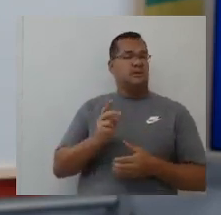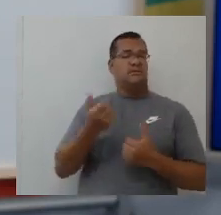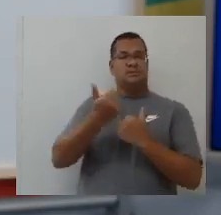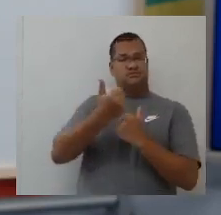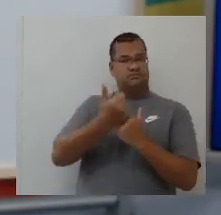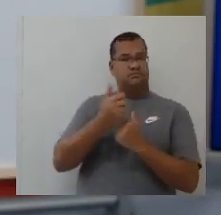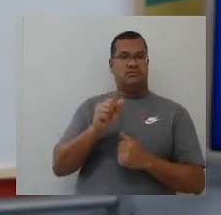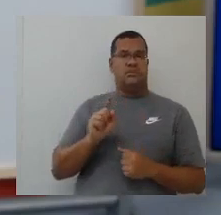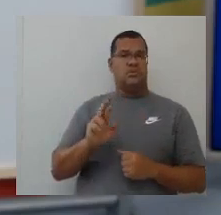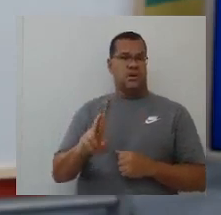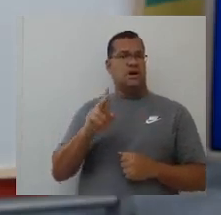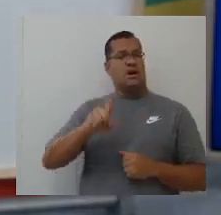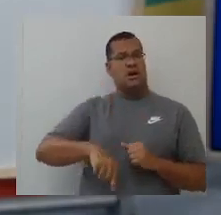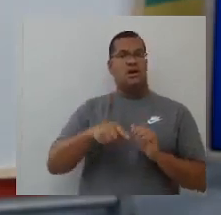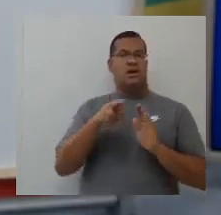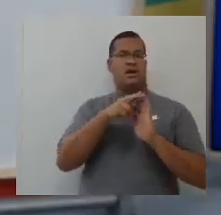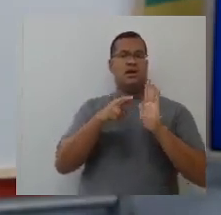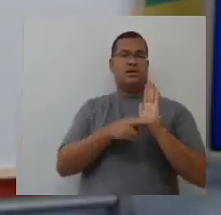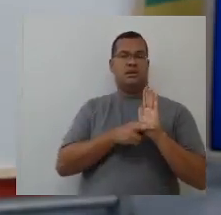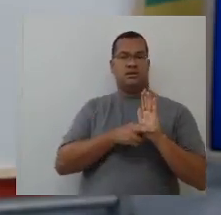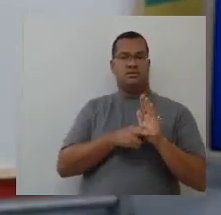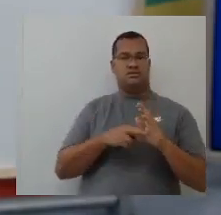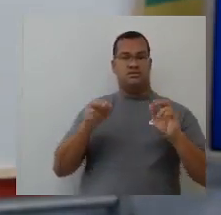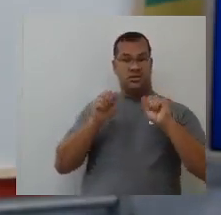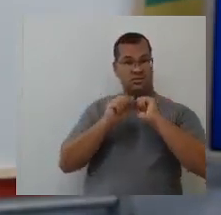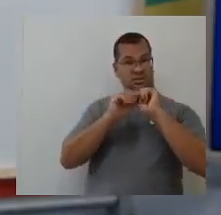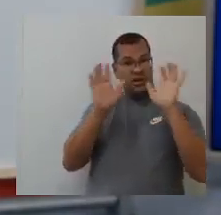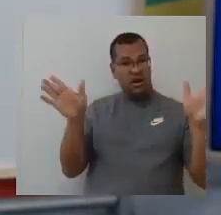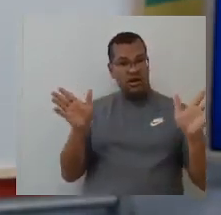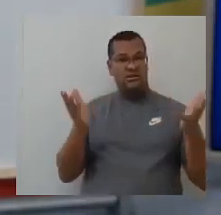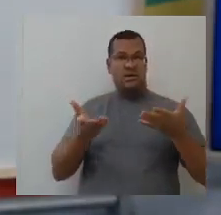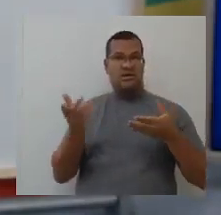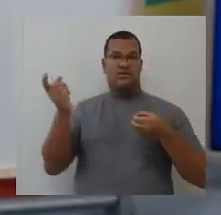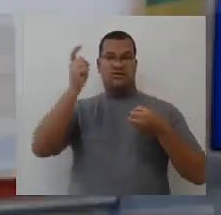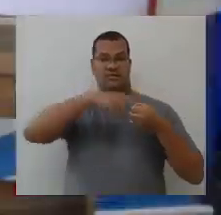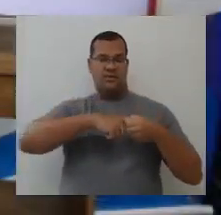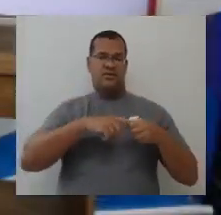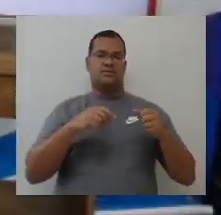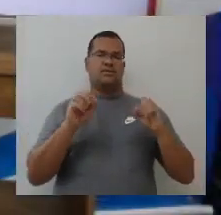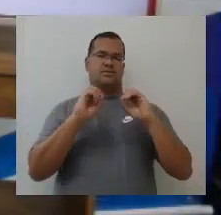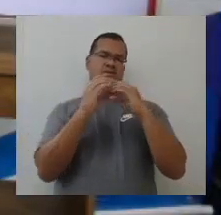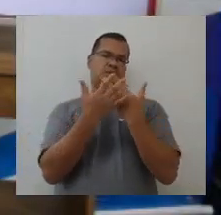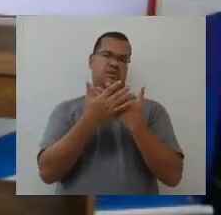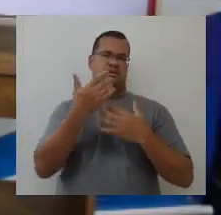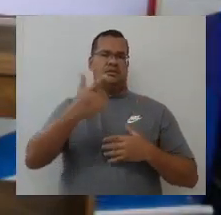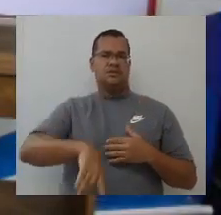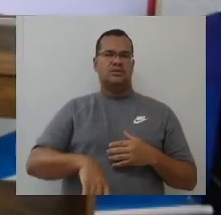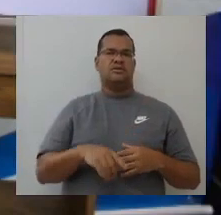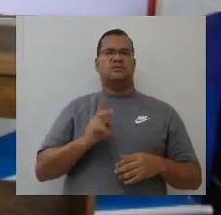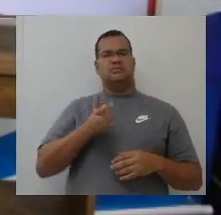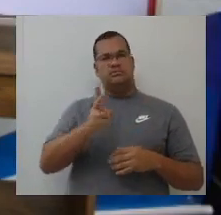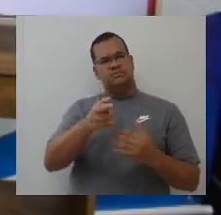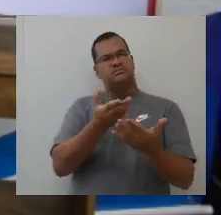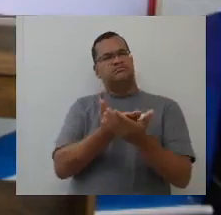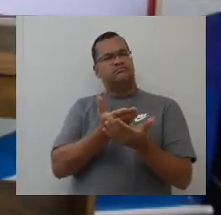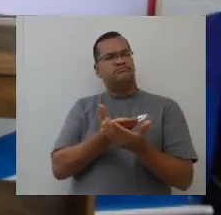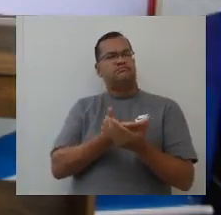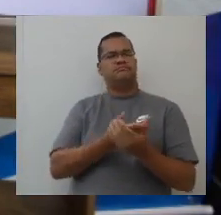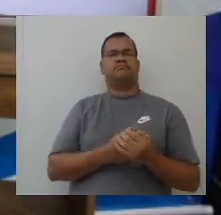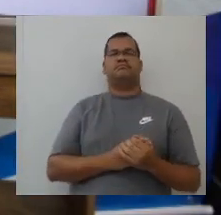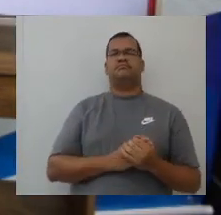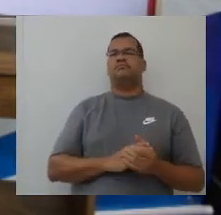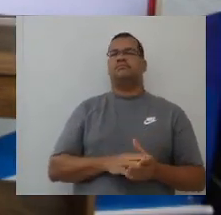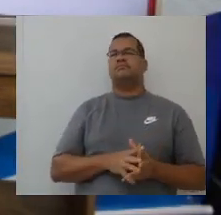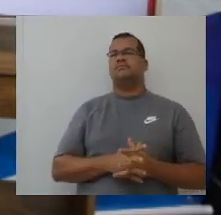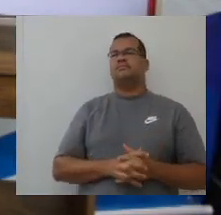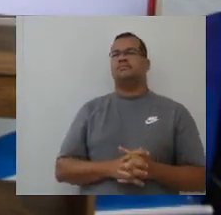are. Tá, é uma regra. Então vamos, acho que ficou claro, né? Vamos lá para os slides novamente para a gente conseguir, para a gente seguir, na verdade, com os pontos